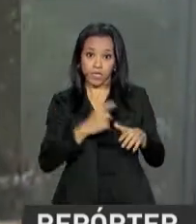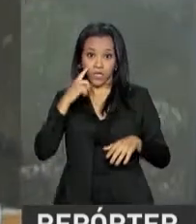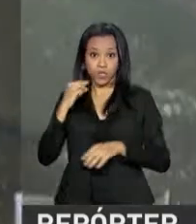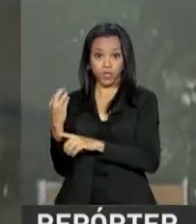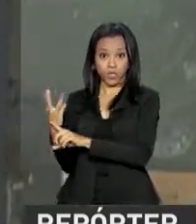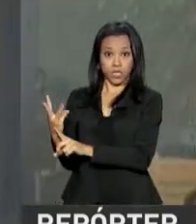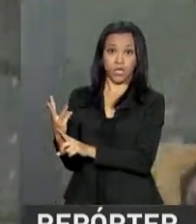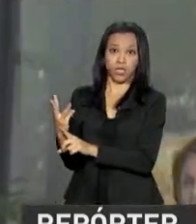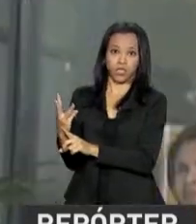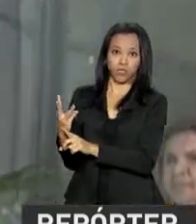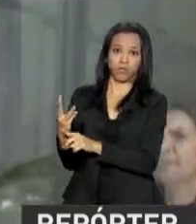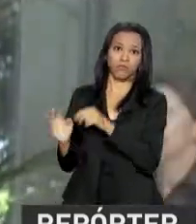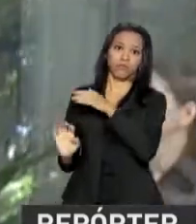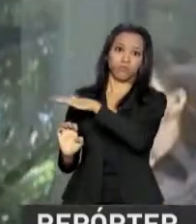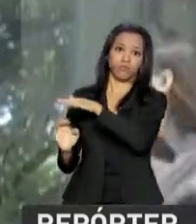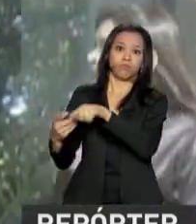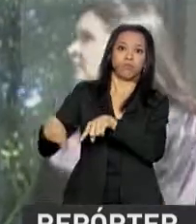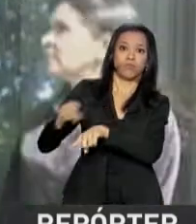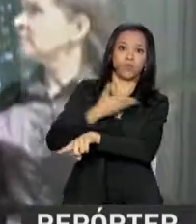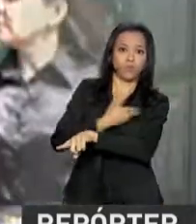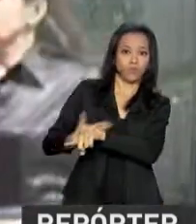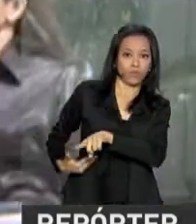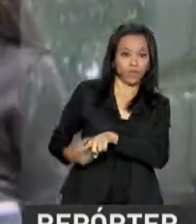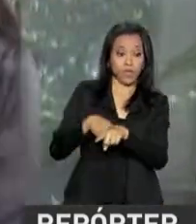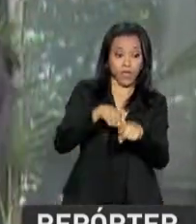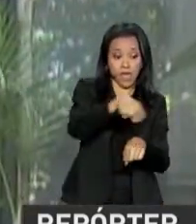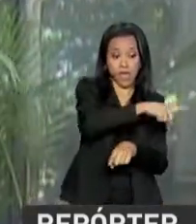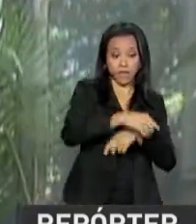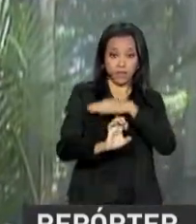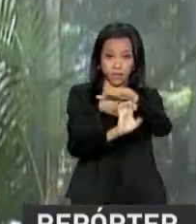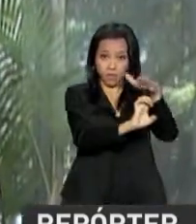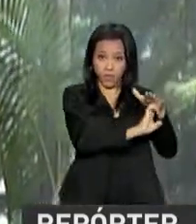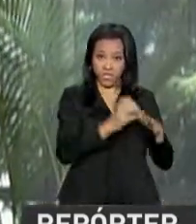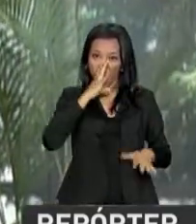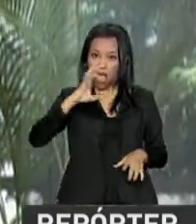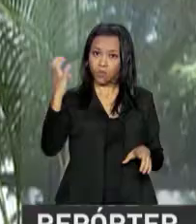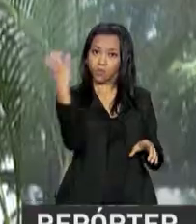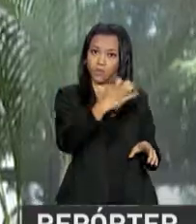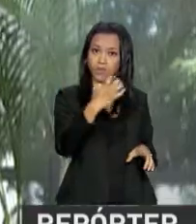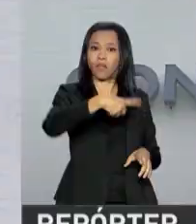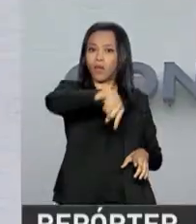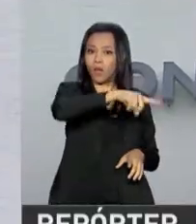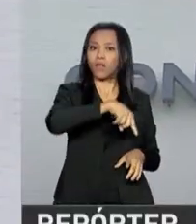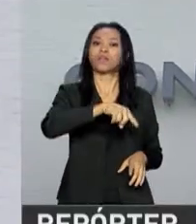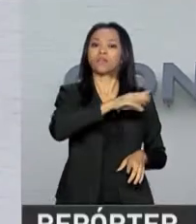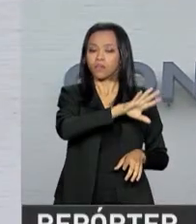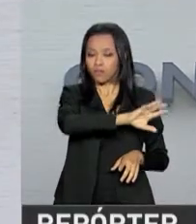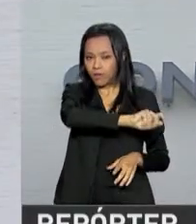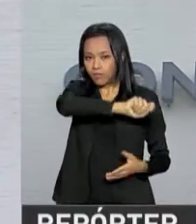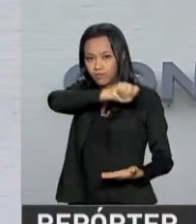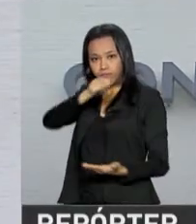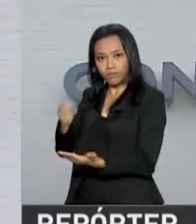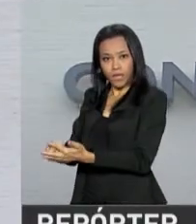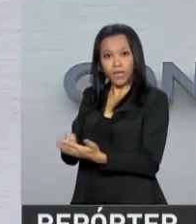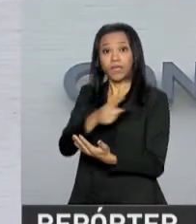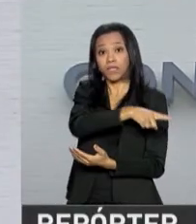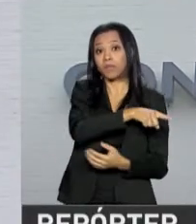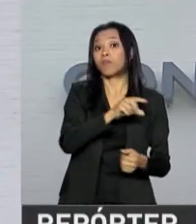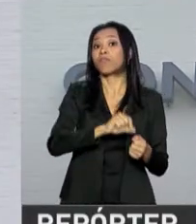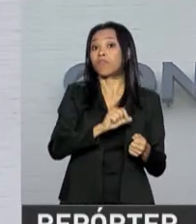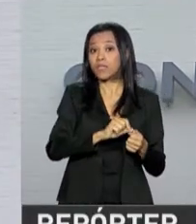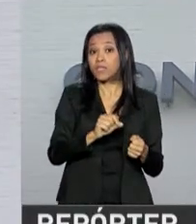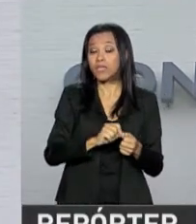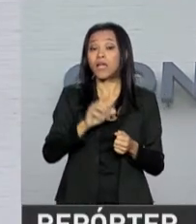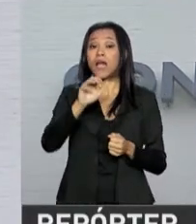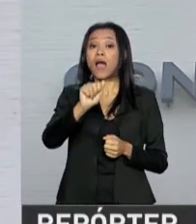além de ressarcir os cofres as empresas acusadas também se comprometem a realizar auditoria e